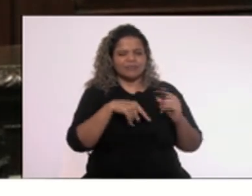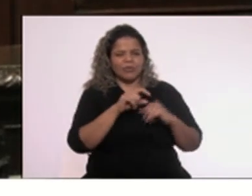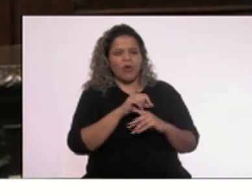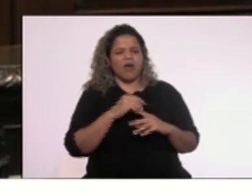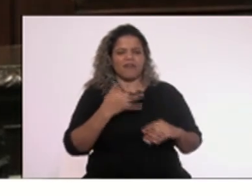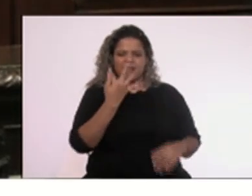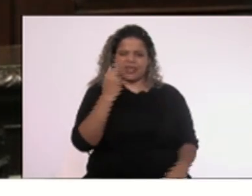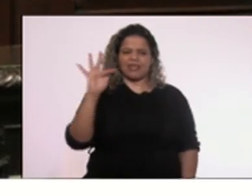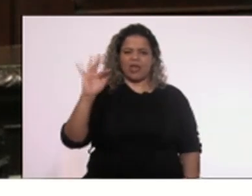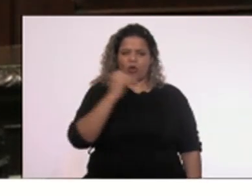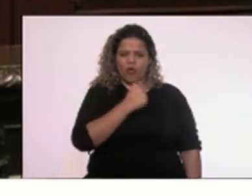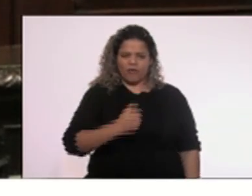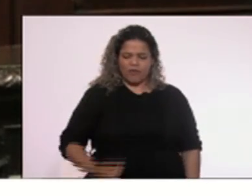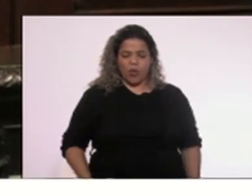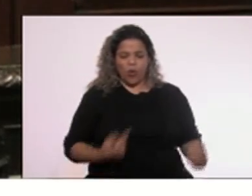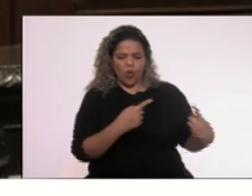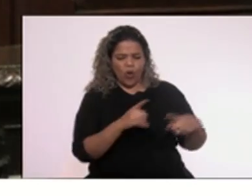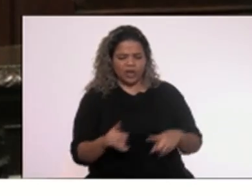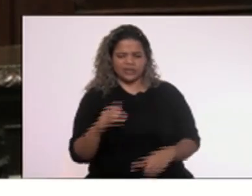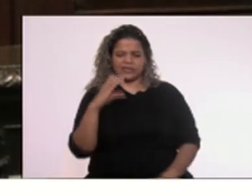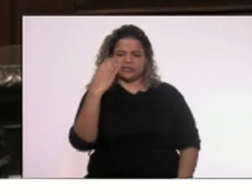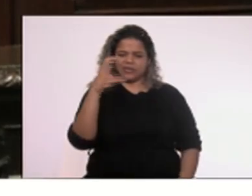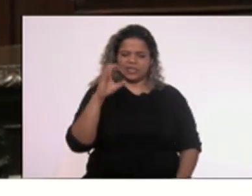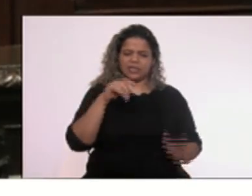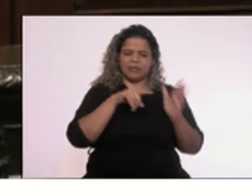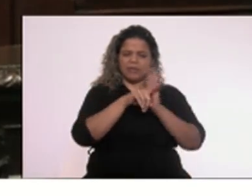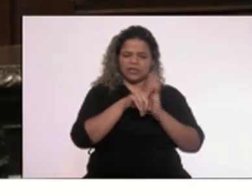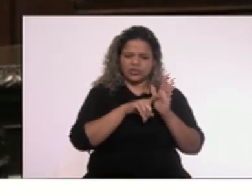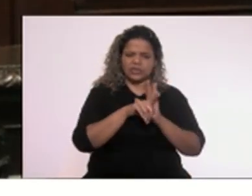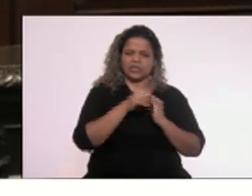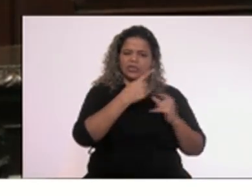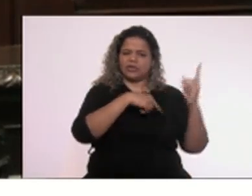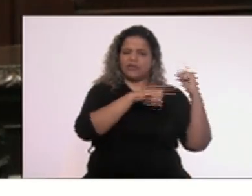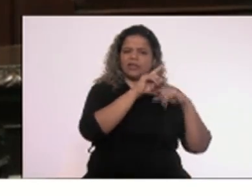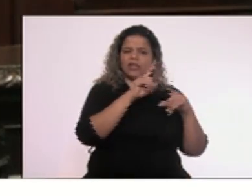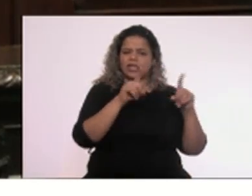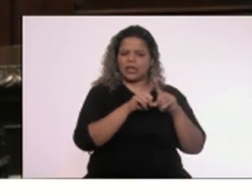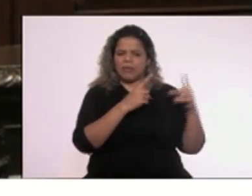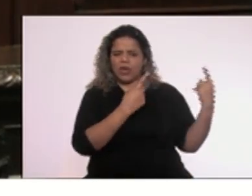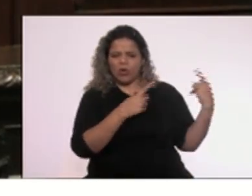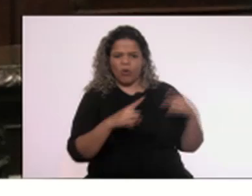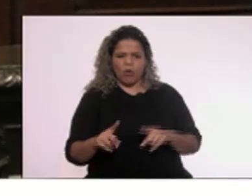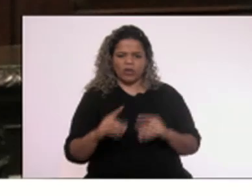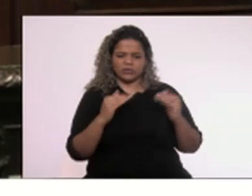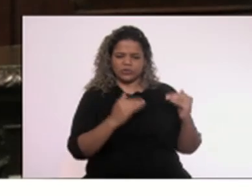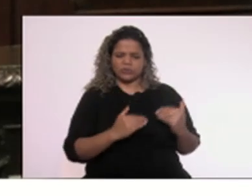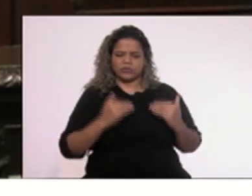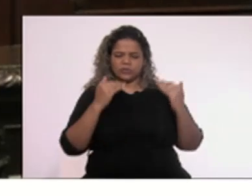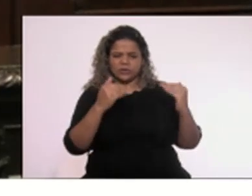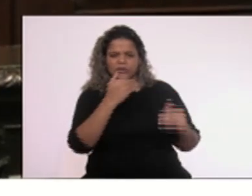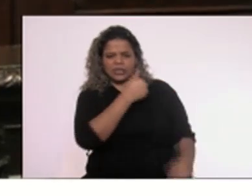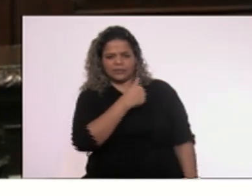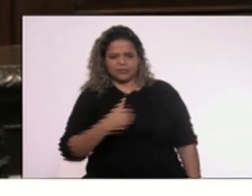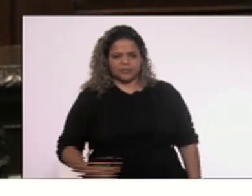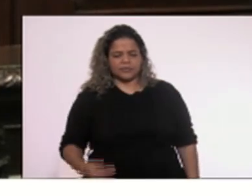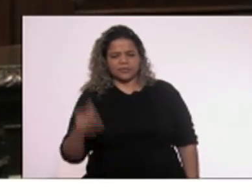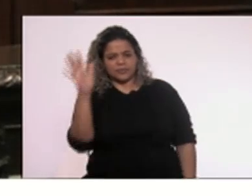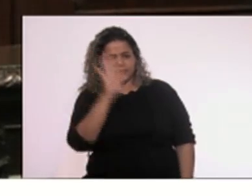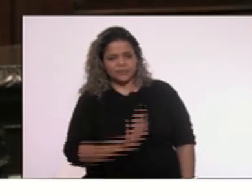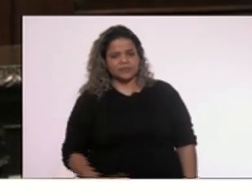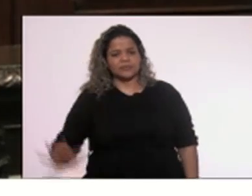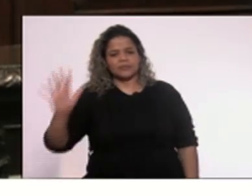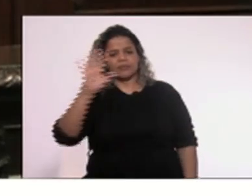governo federal contra a ciência, a pesquisa, a inovação e, consequentemente, contra a soberania nacional. E esses ex-ministros da Ciência